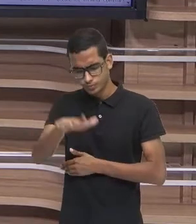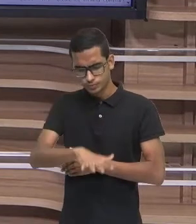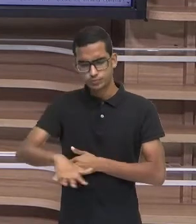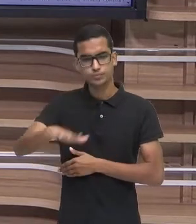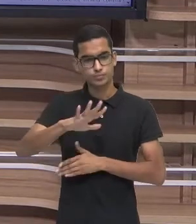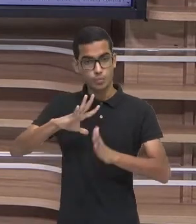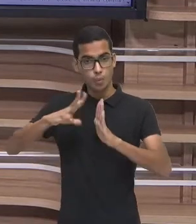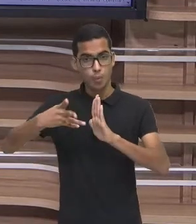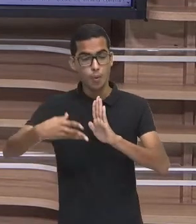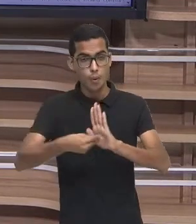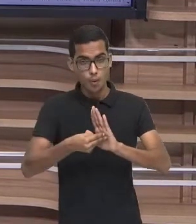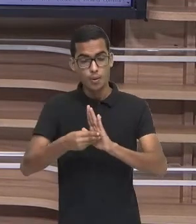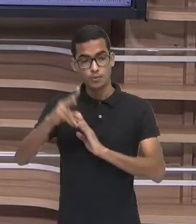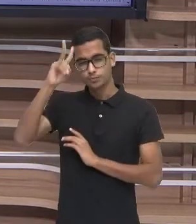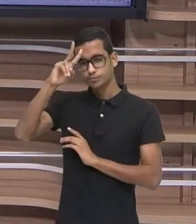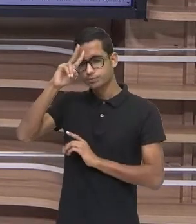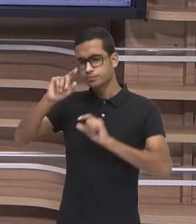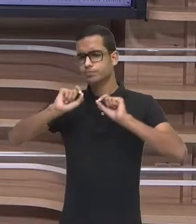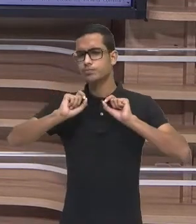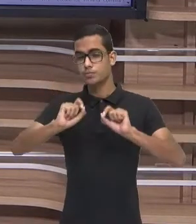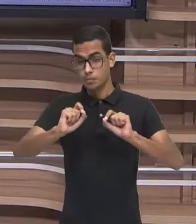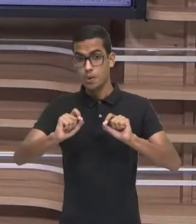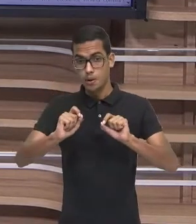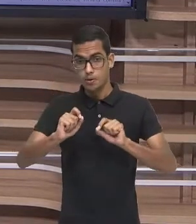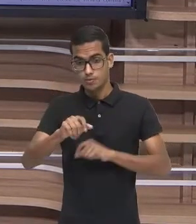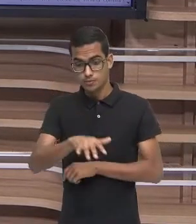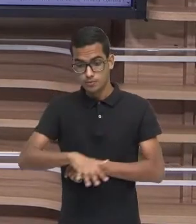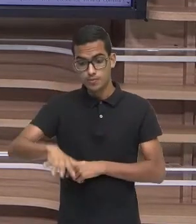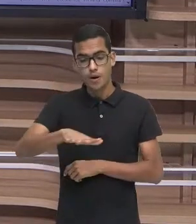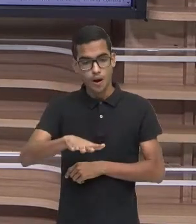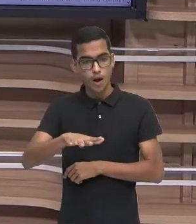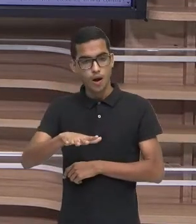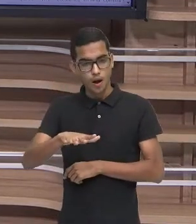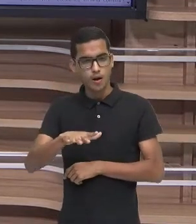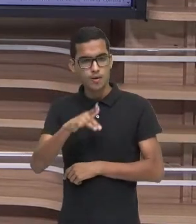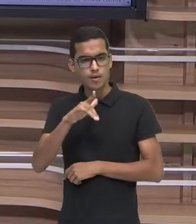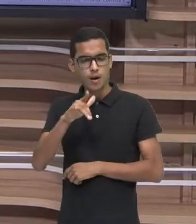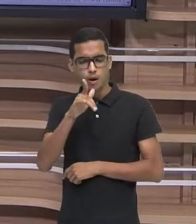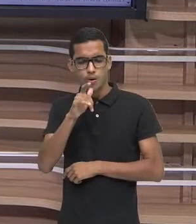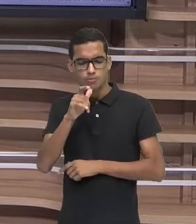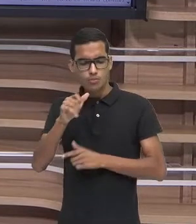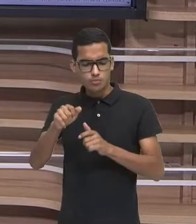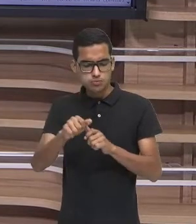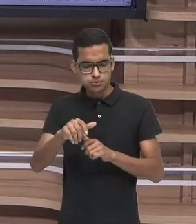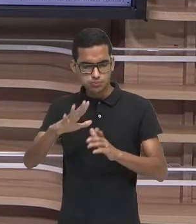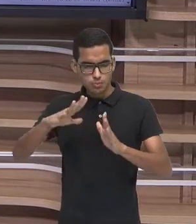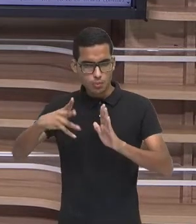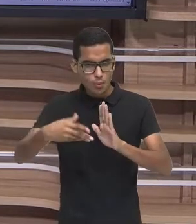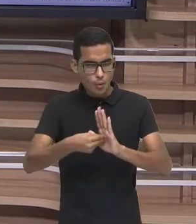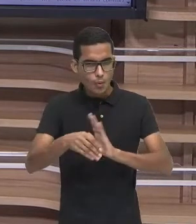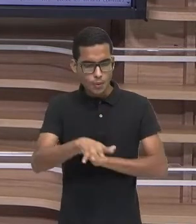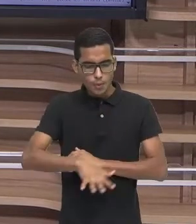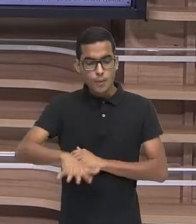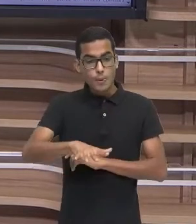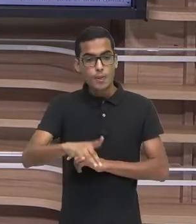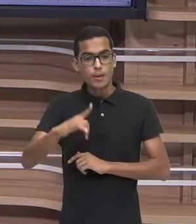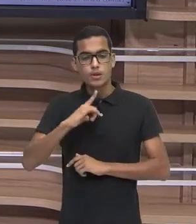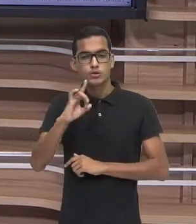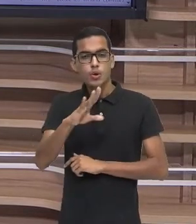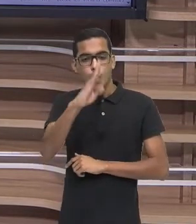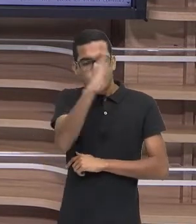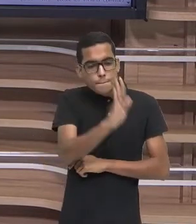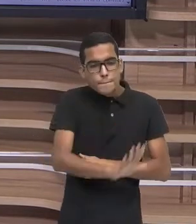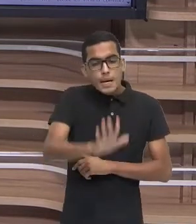bacia amazônica, a gente tem que lembrar que a bacia amazônica não está somente no Brasil, vai estar em